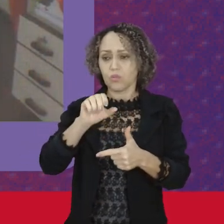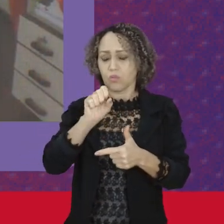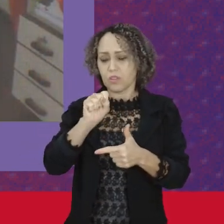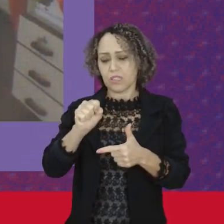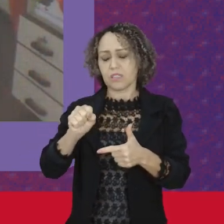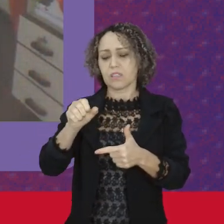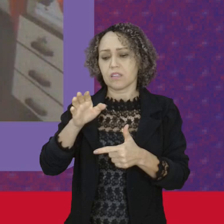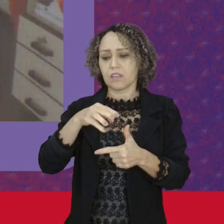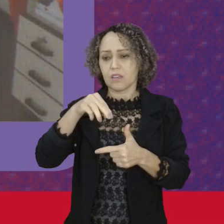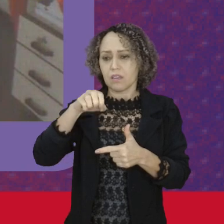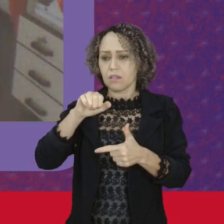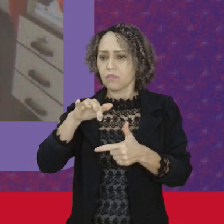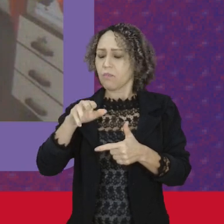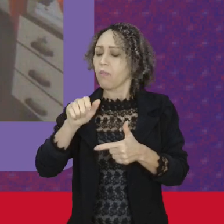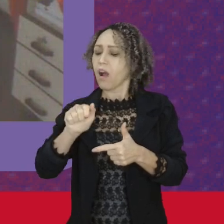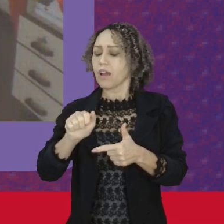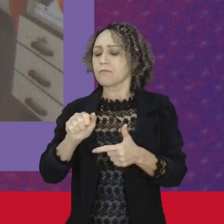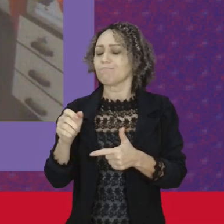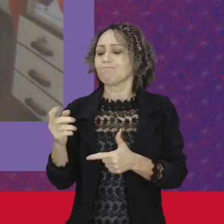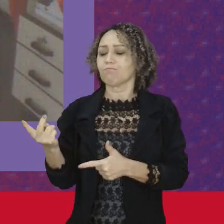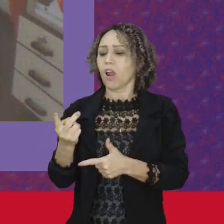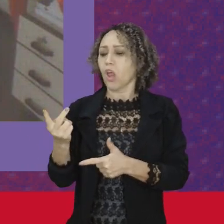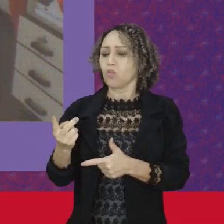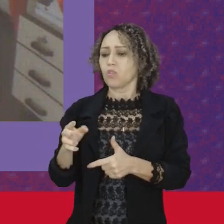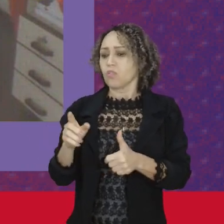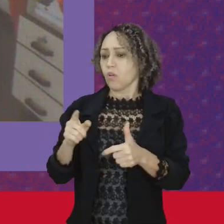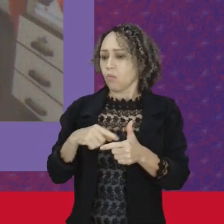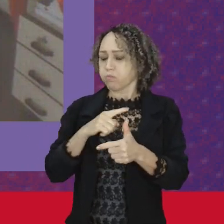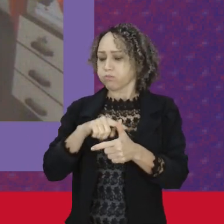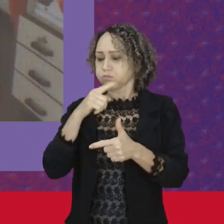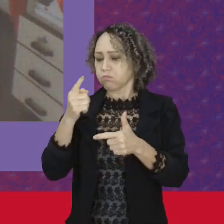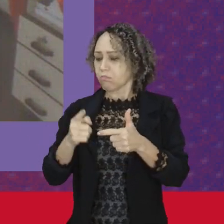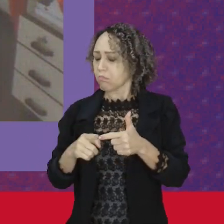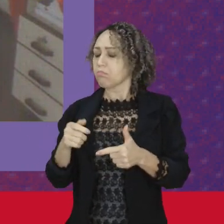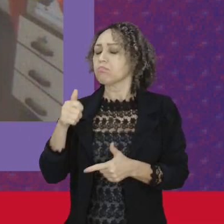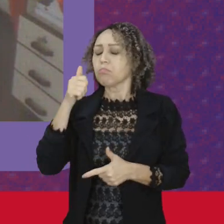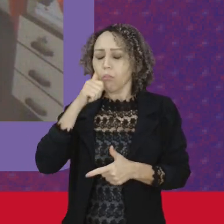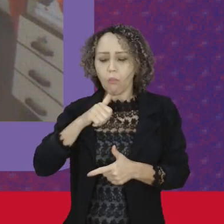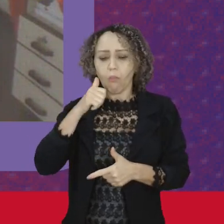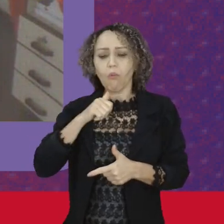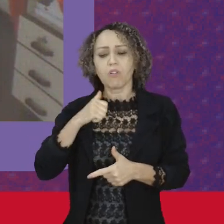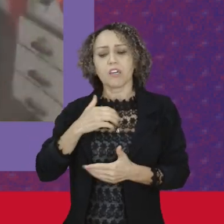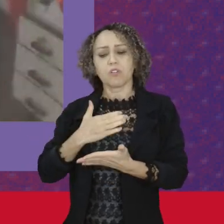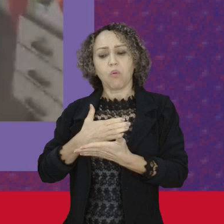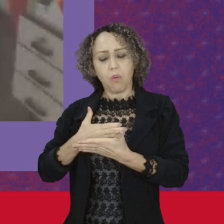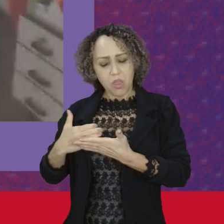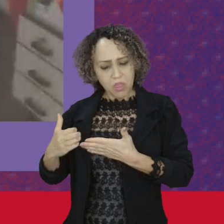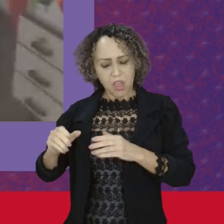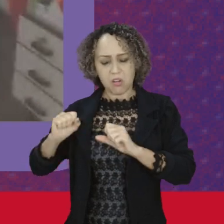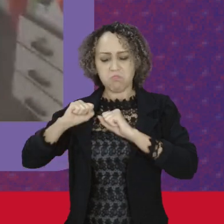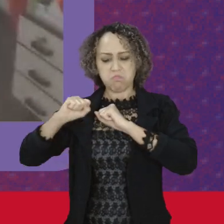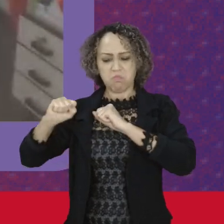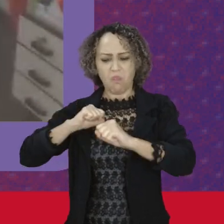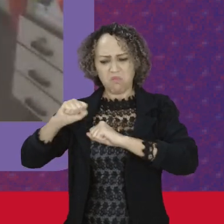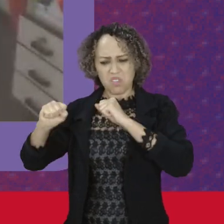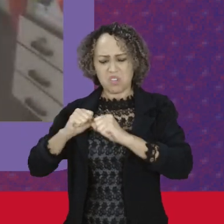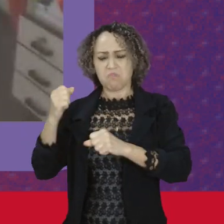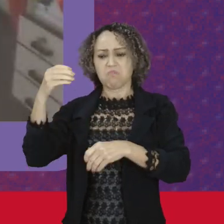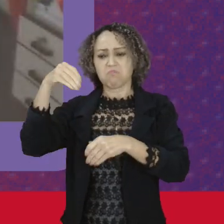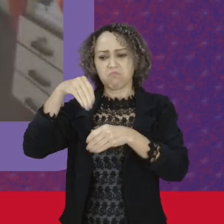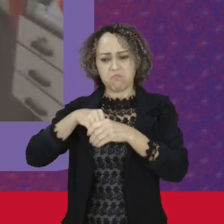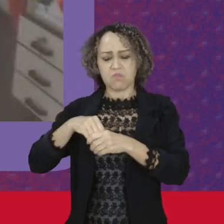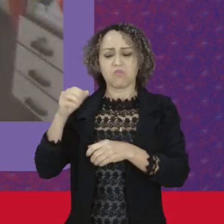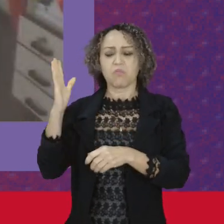nós feministas conseguimos trazê-la para a história das mulheres, a história do feminismo,